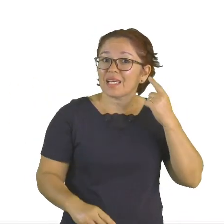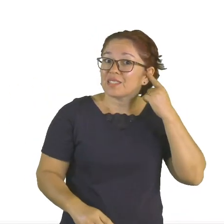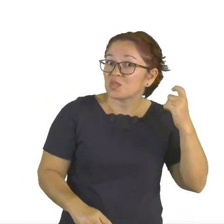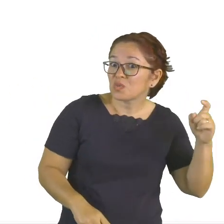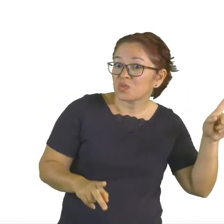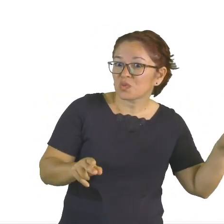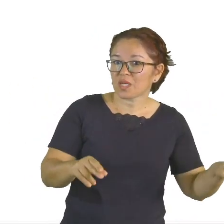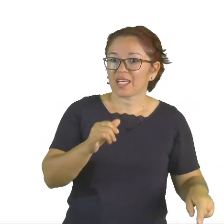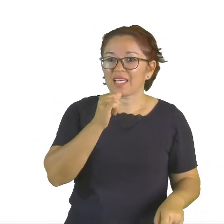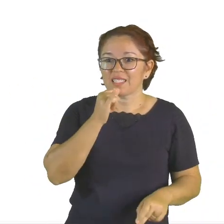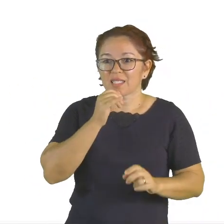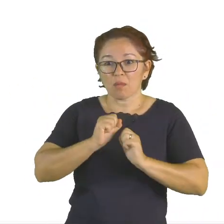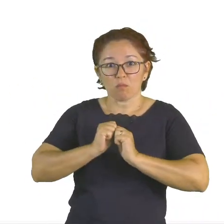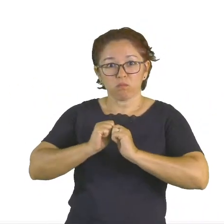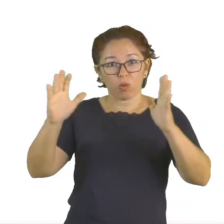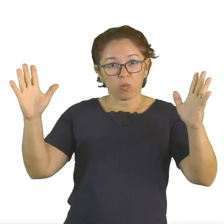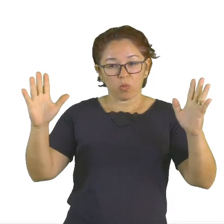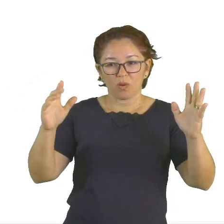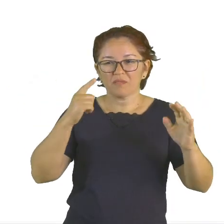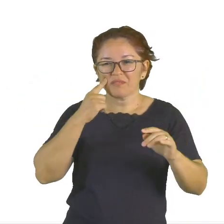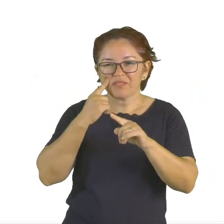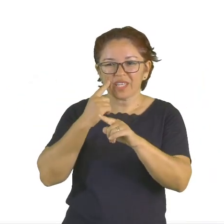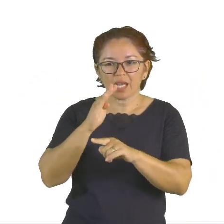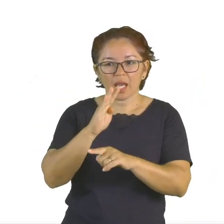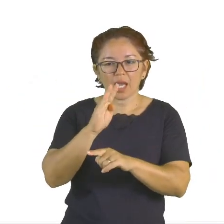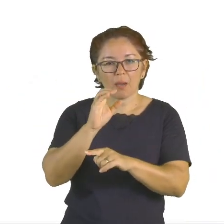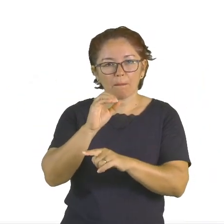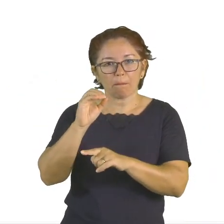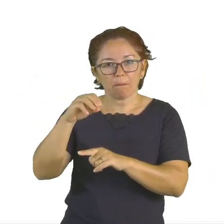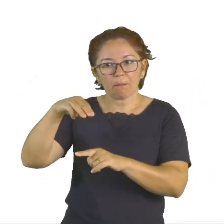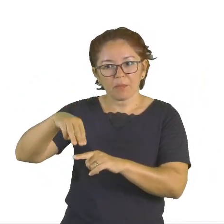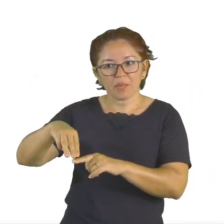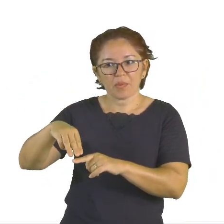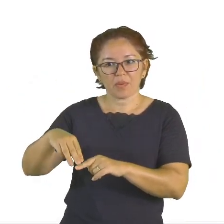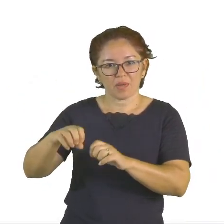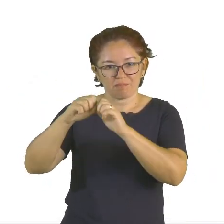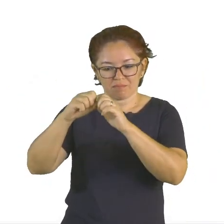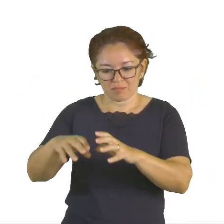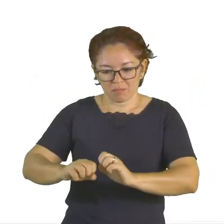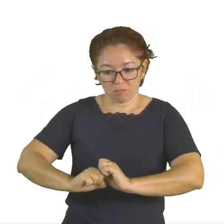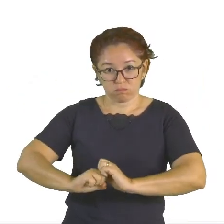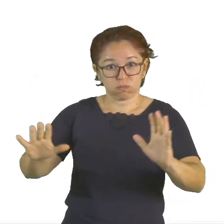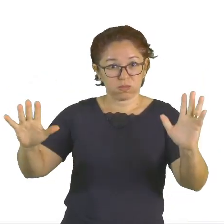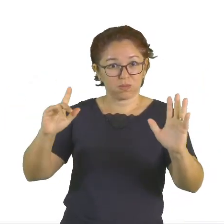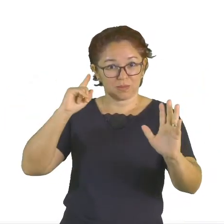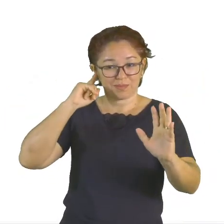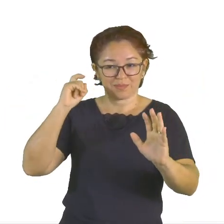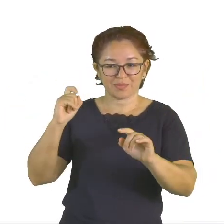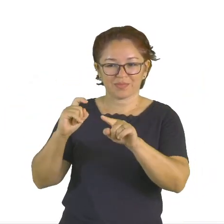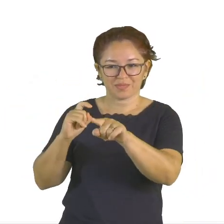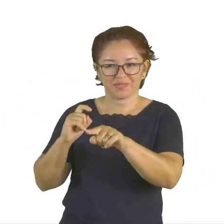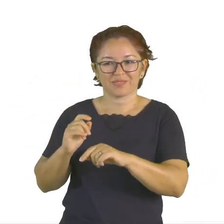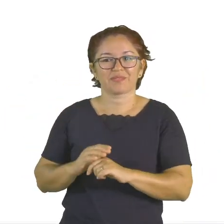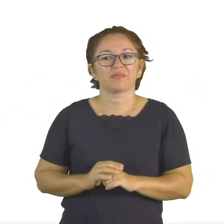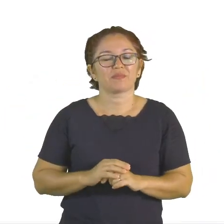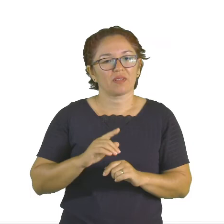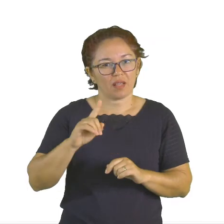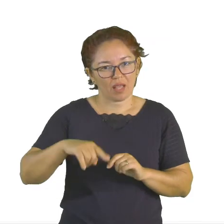exemplo, bum. Estão vendo aqui, bum. Se eu quero lá no meu texto colocar esse som, eu vou usar uma